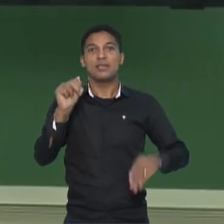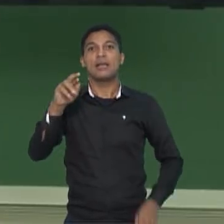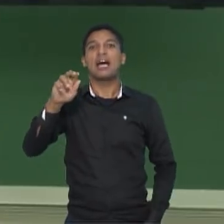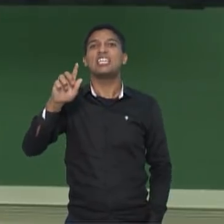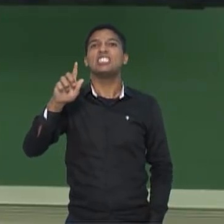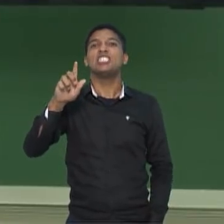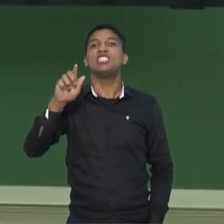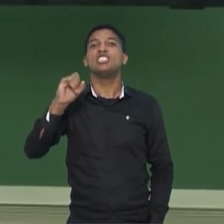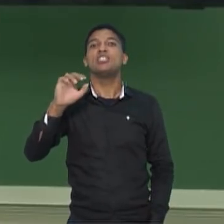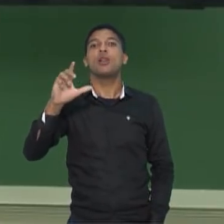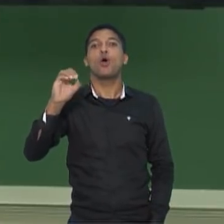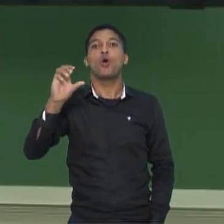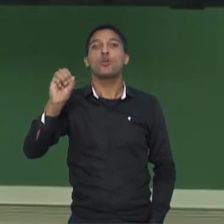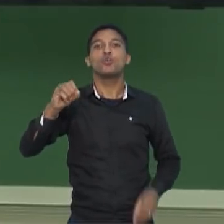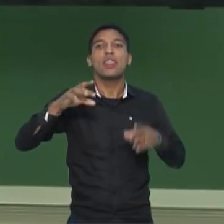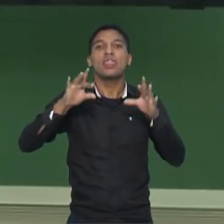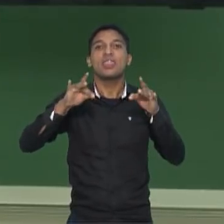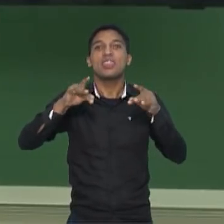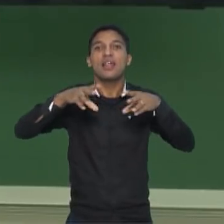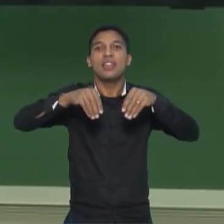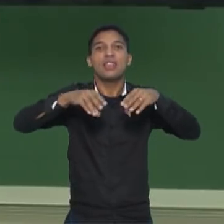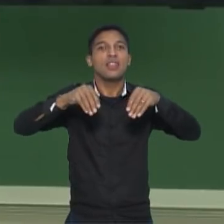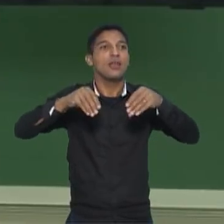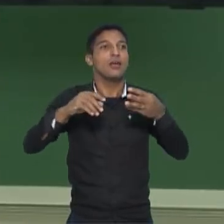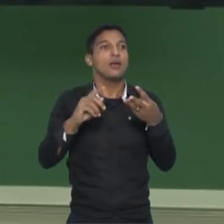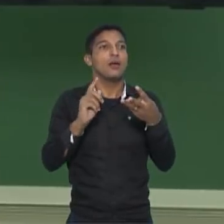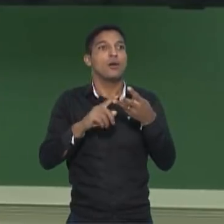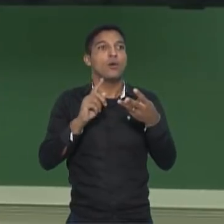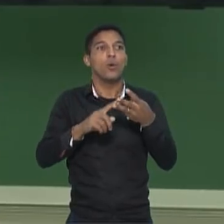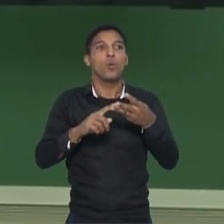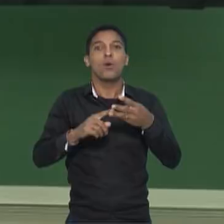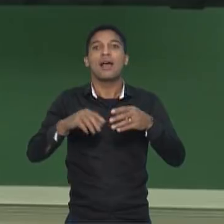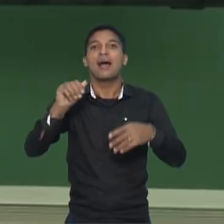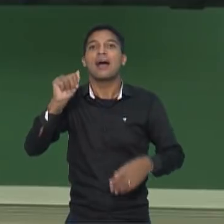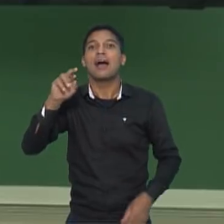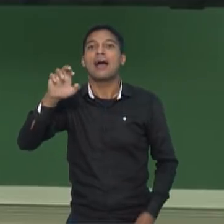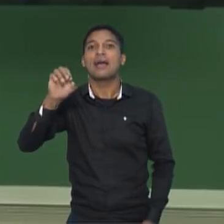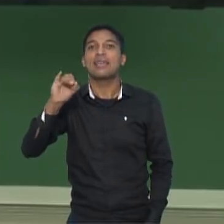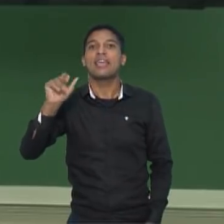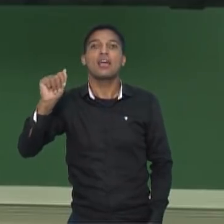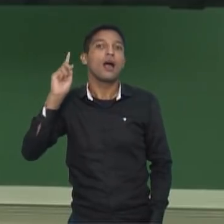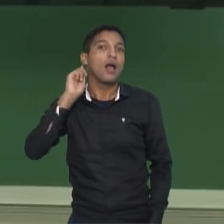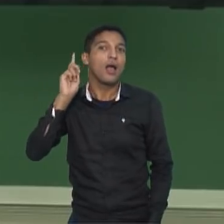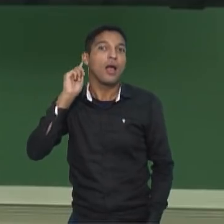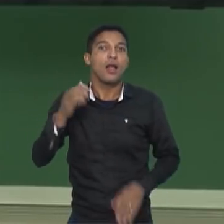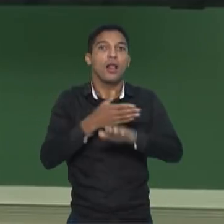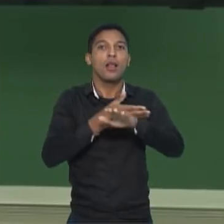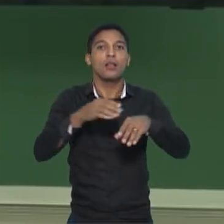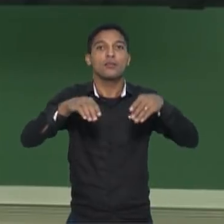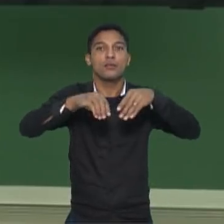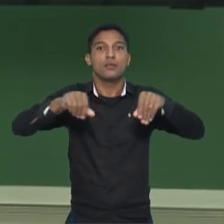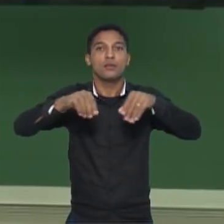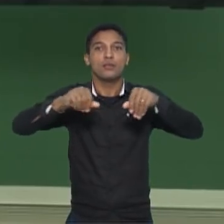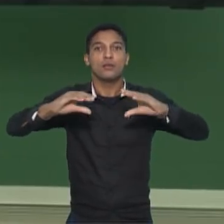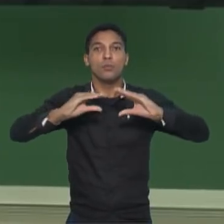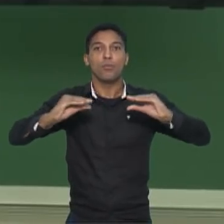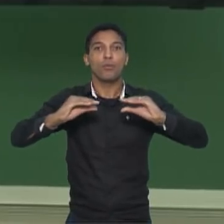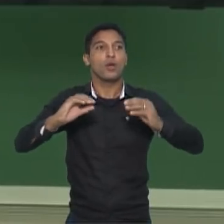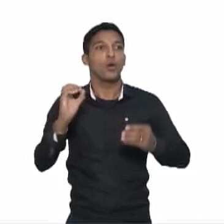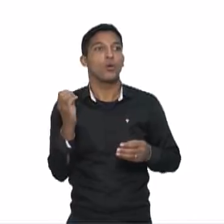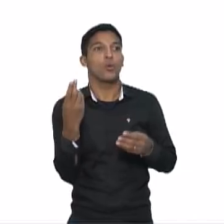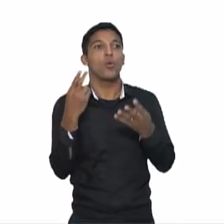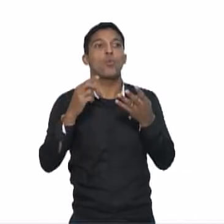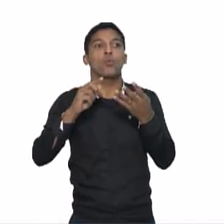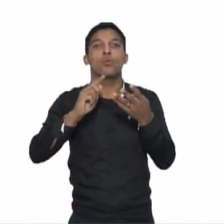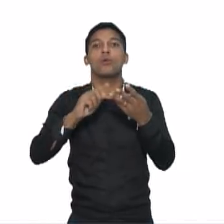solo humoso. Qual destes solos que apresenta, então, maior concentração de matéria orgânica? Pensa lá.